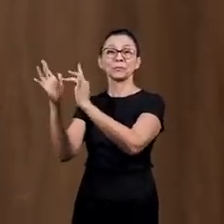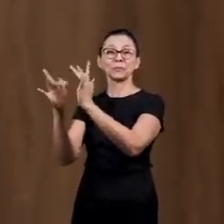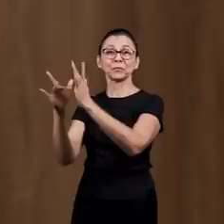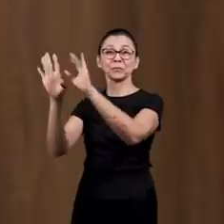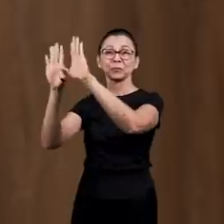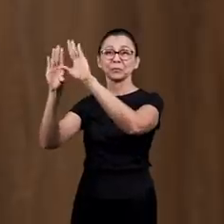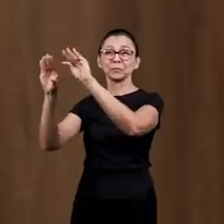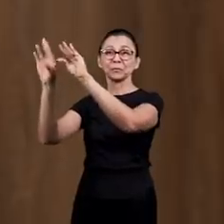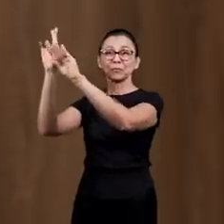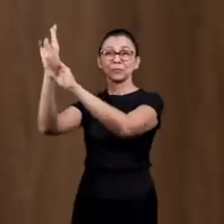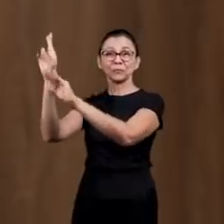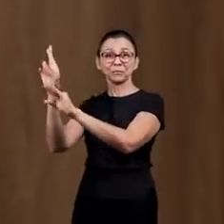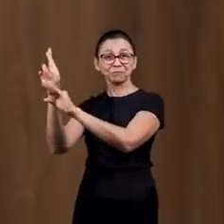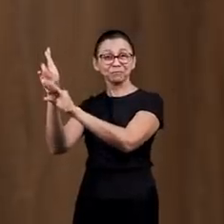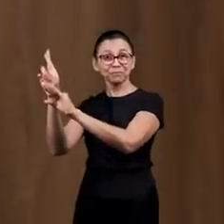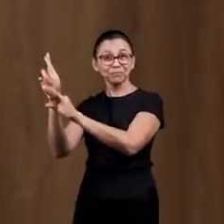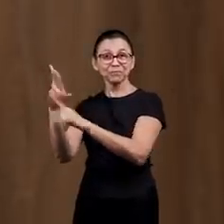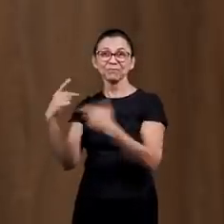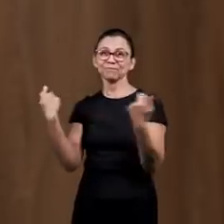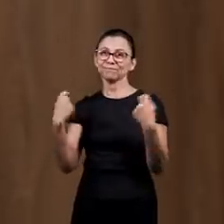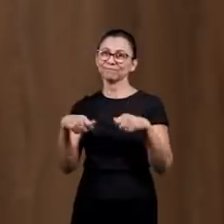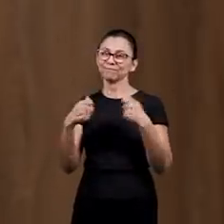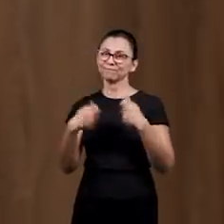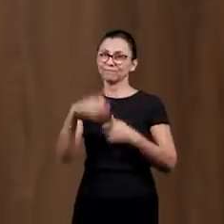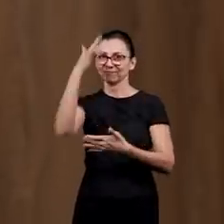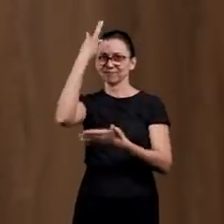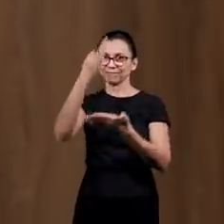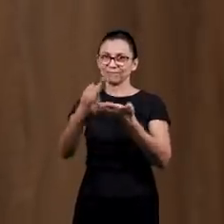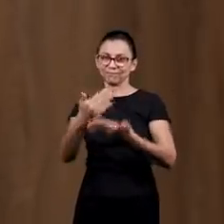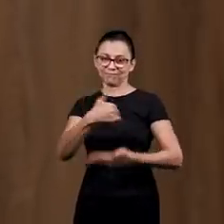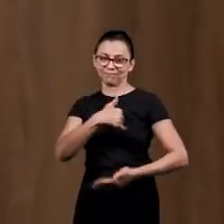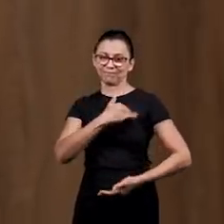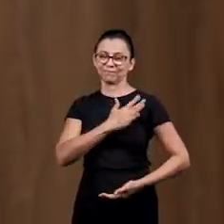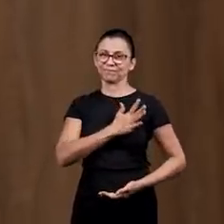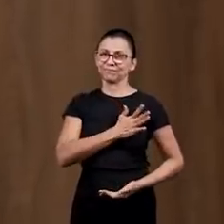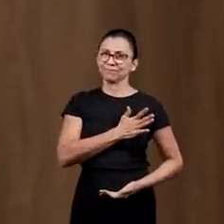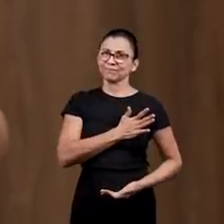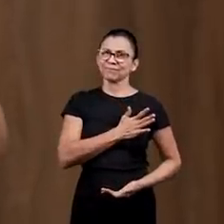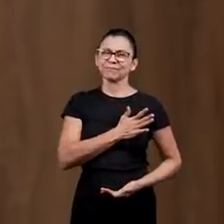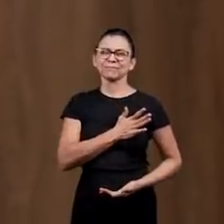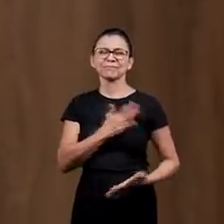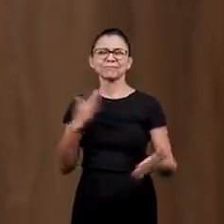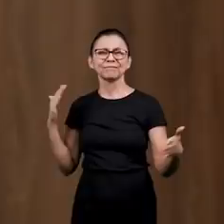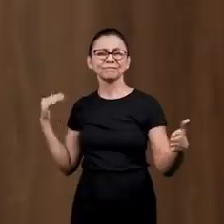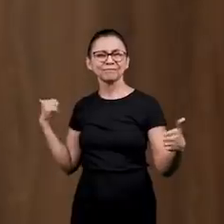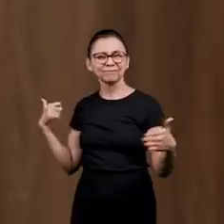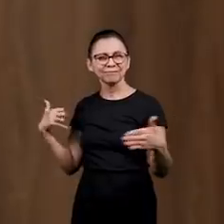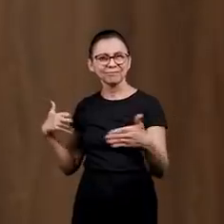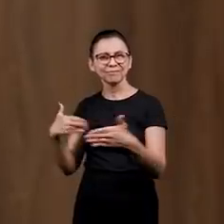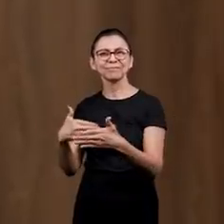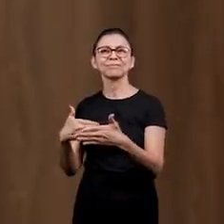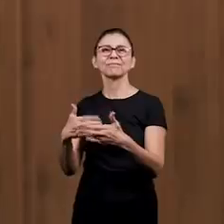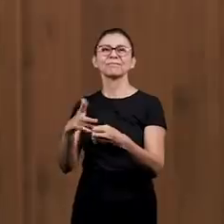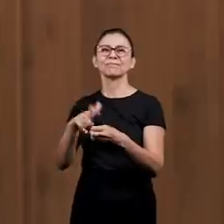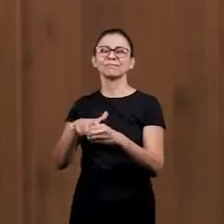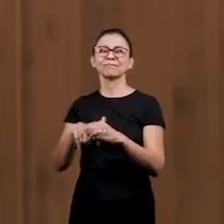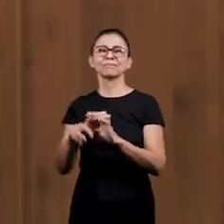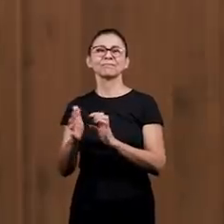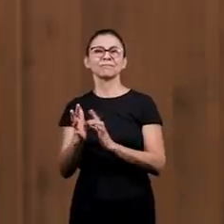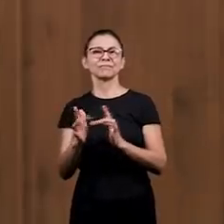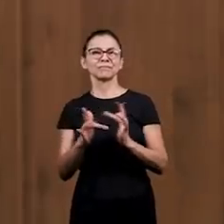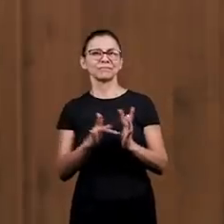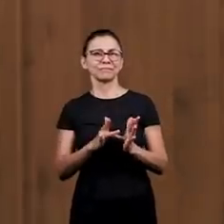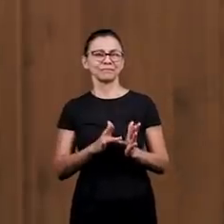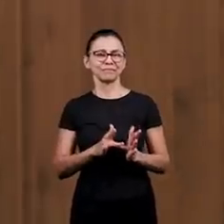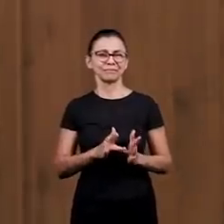nas nuvens. Precisamos guardar essa fé no nosso coração até esse grande dia. Nós